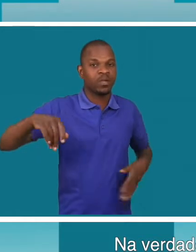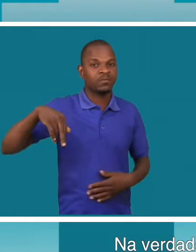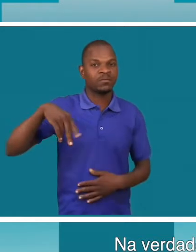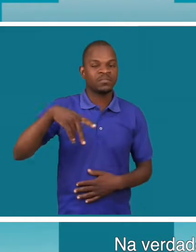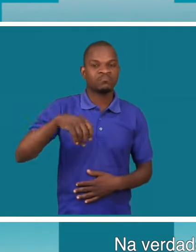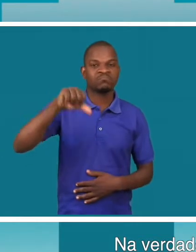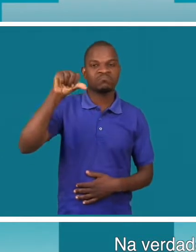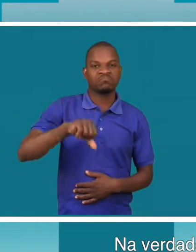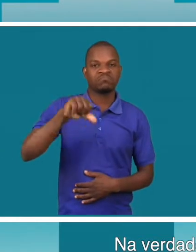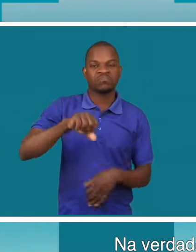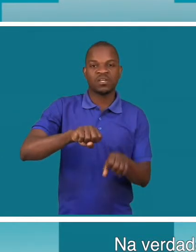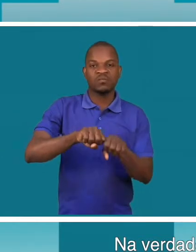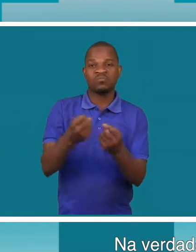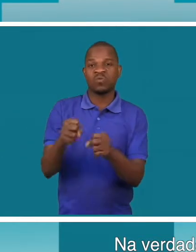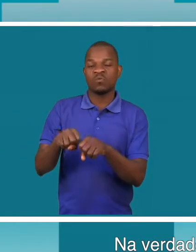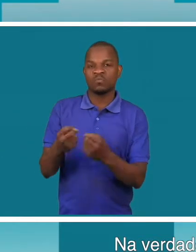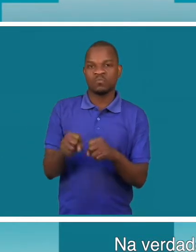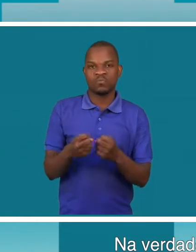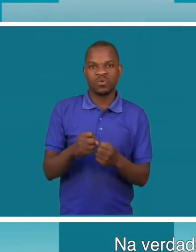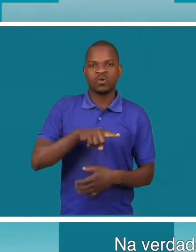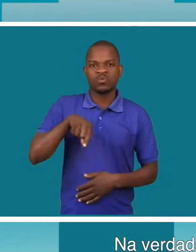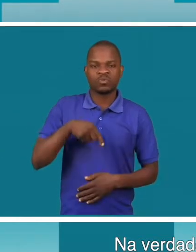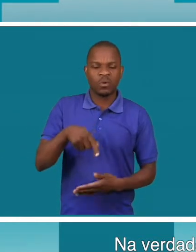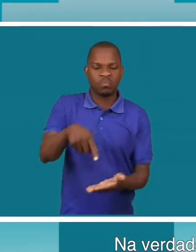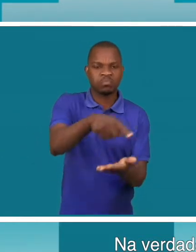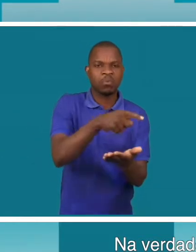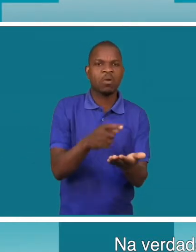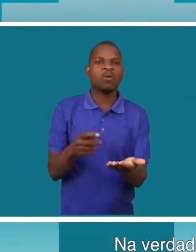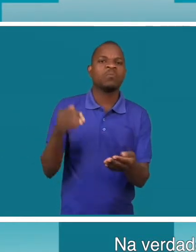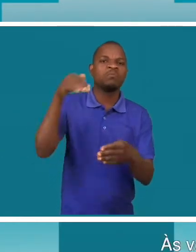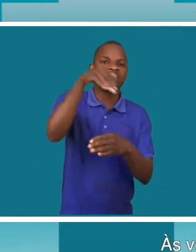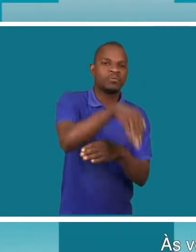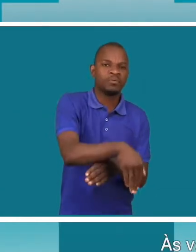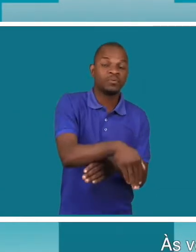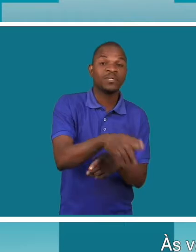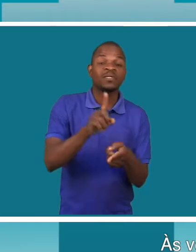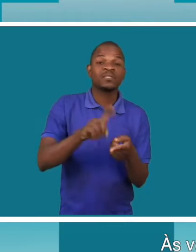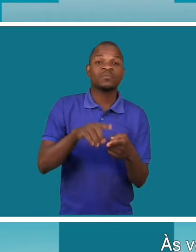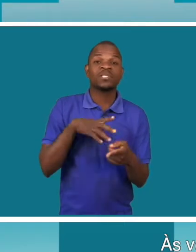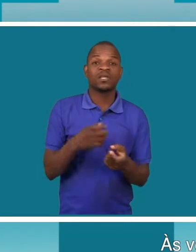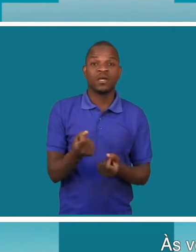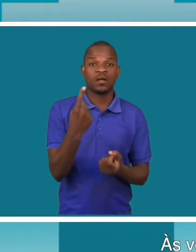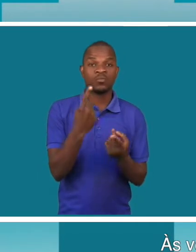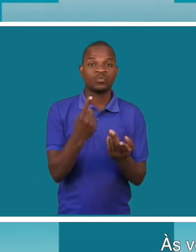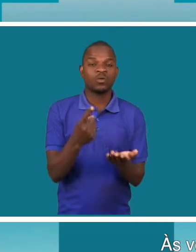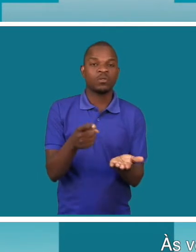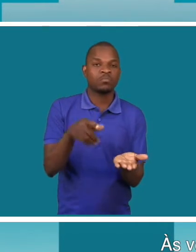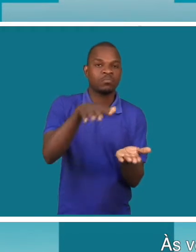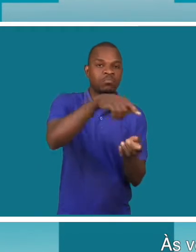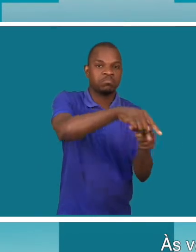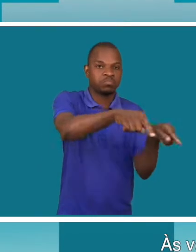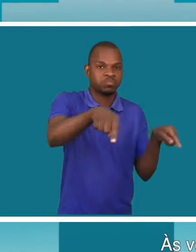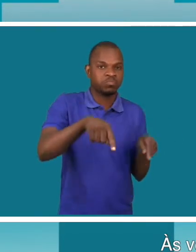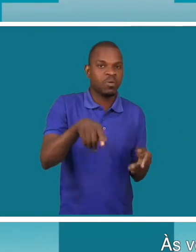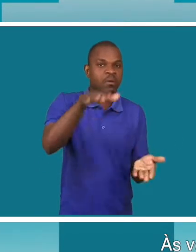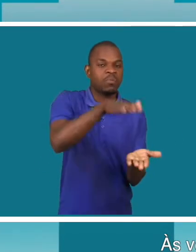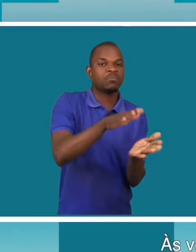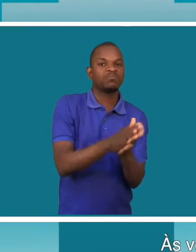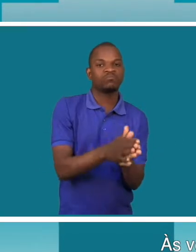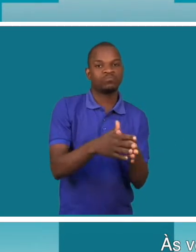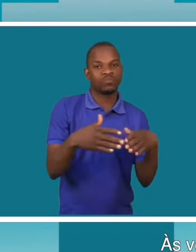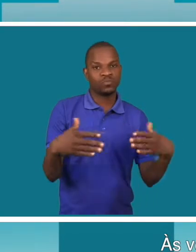estão muito destruídos ei entrarmos das covas às vezes cavala já abertas e ali e